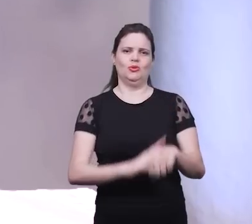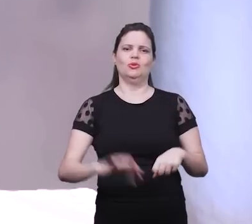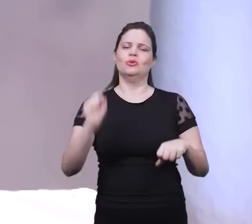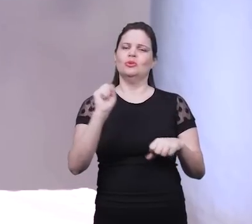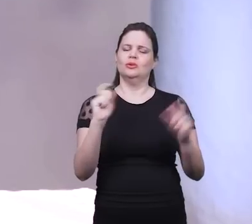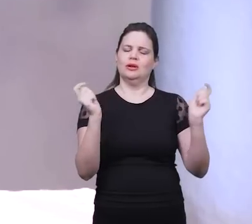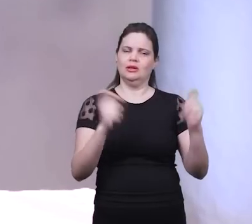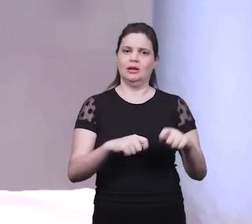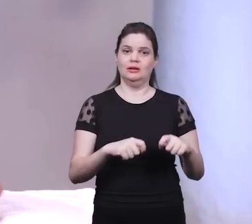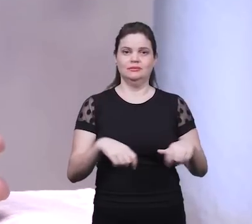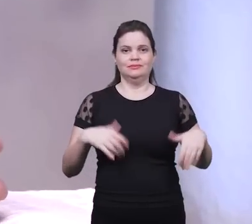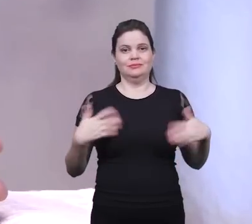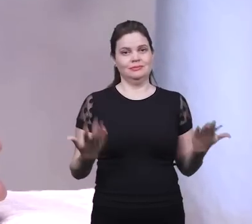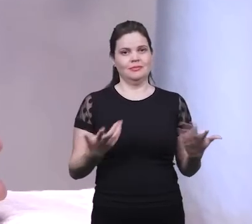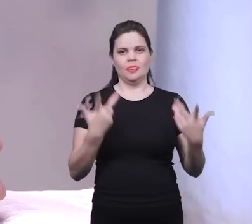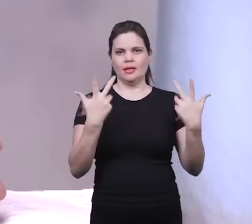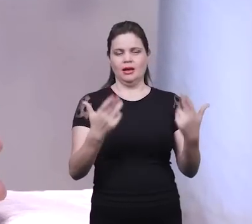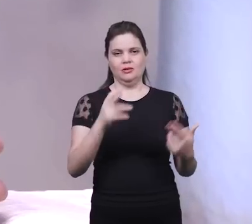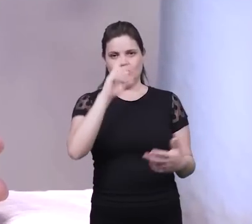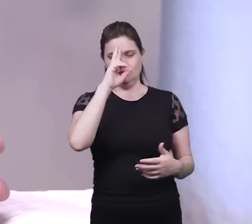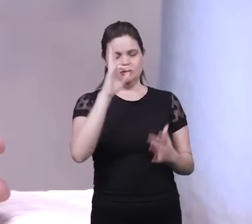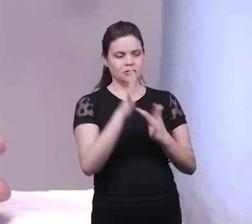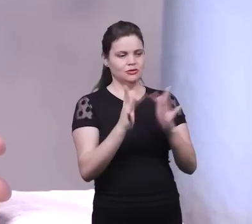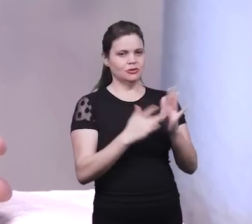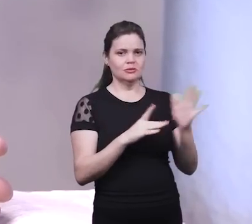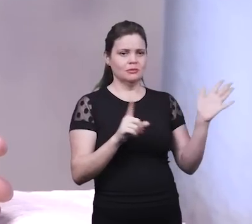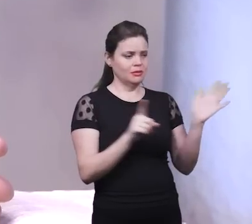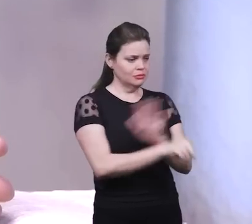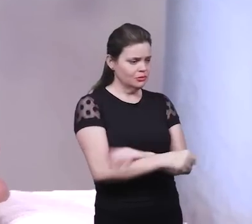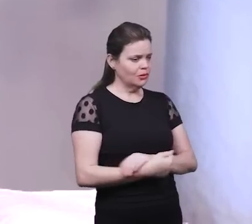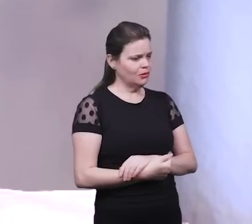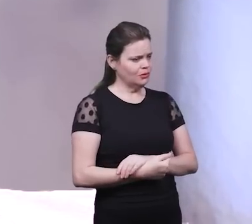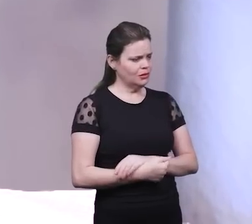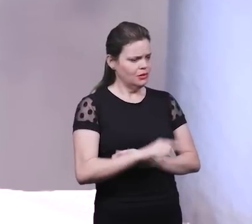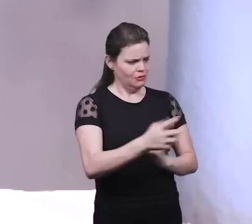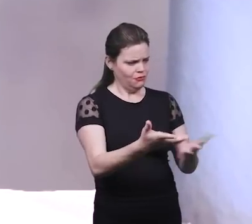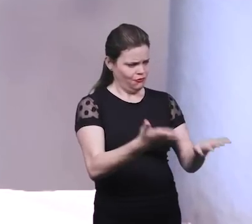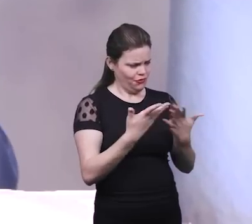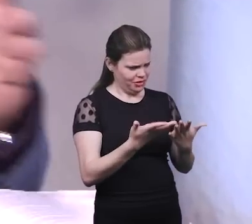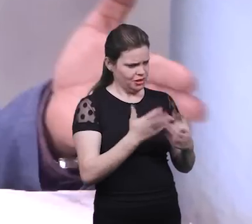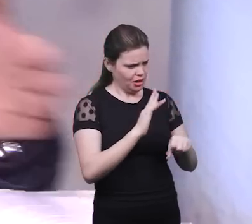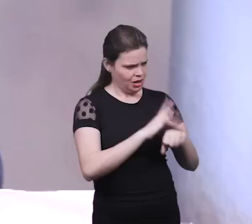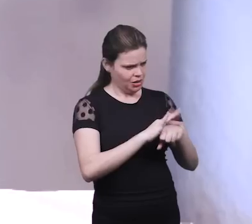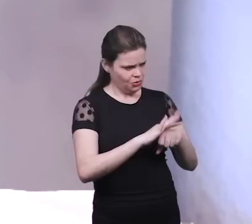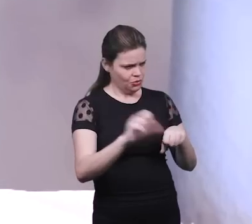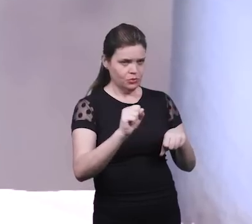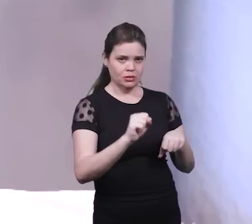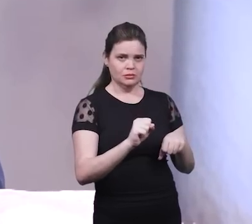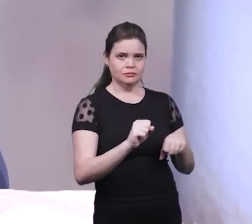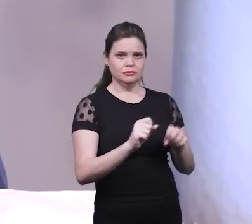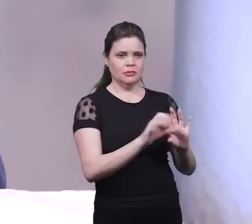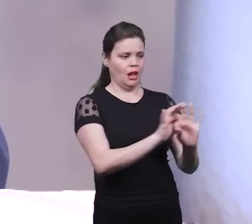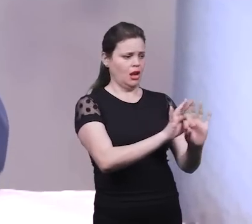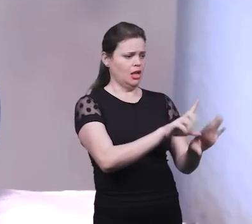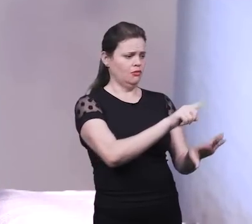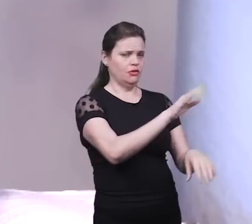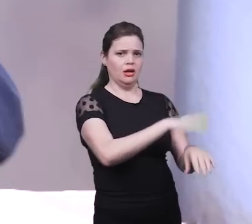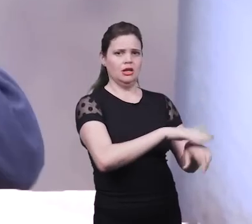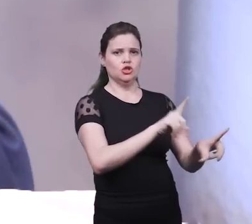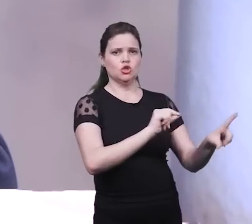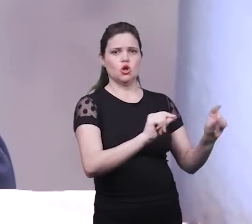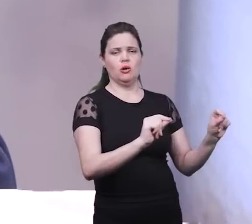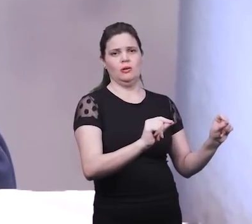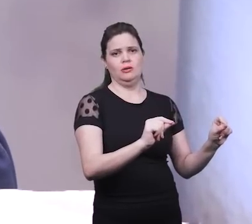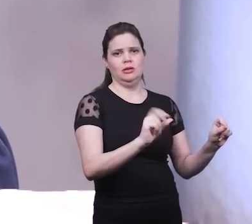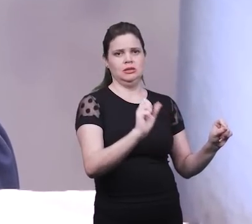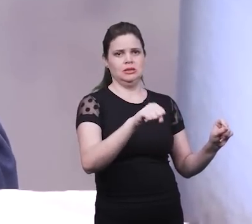são? É o livre-arbítrio, né? O homem pode decidir aceitar Jesus, escolher Jesus ou não, porque às vezes as pessoas não entendem. Por que essa